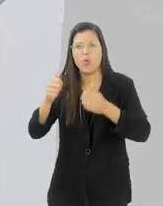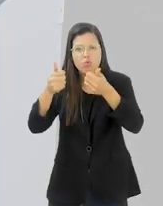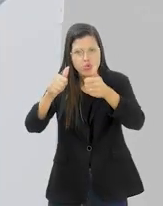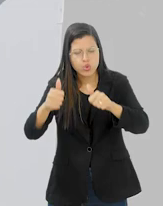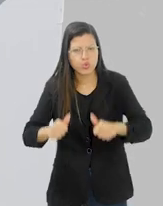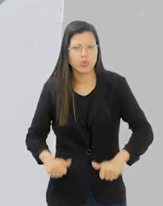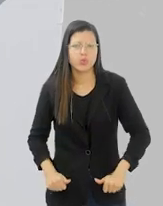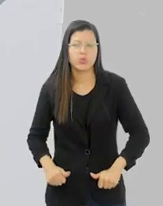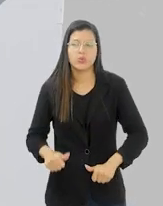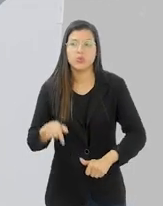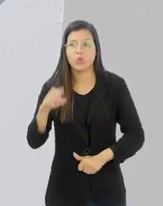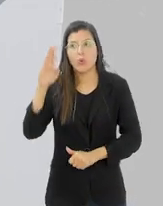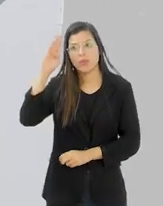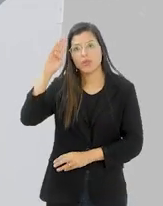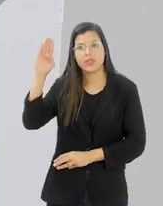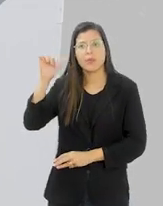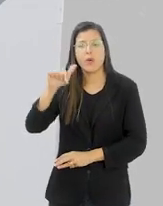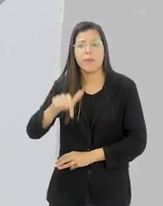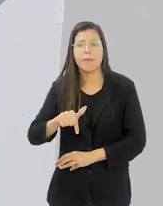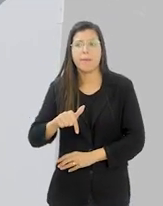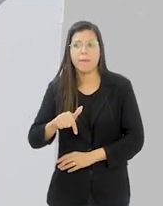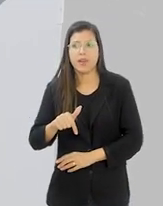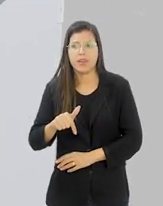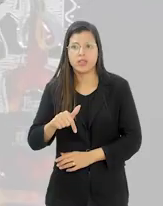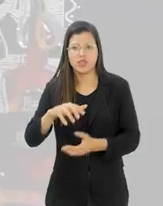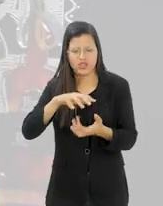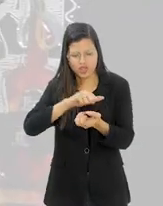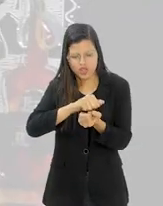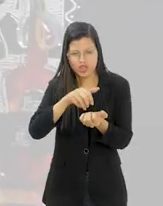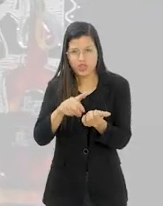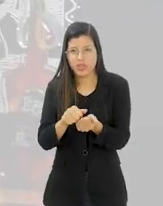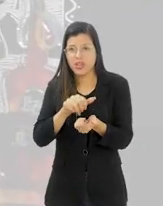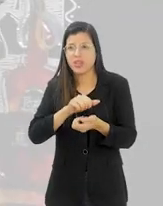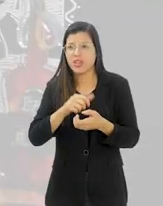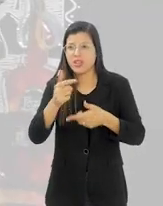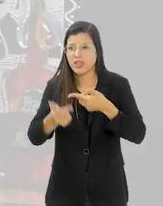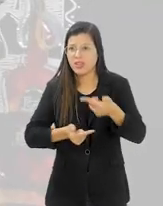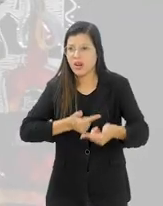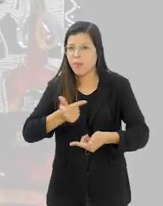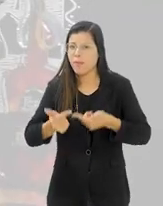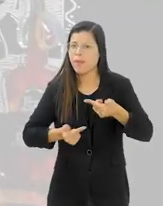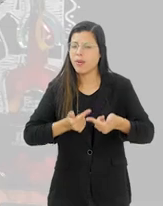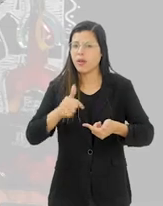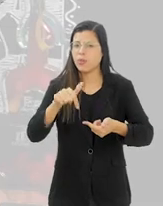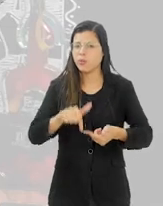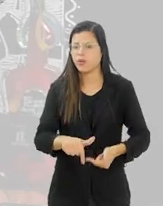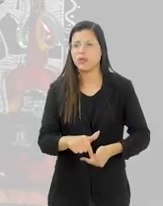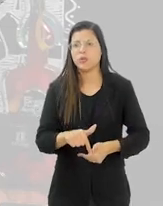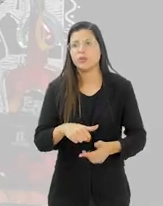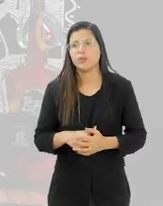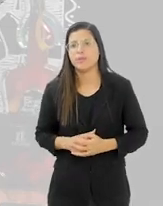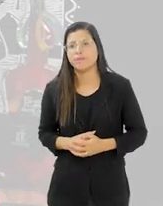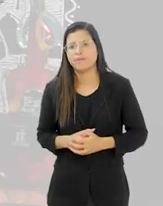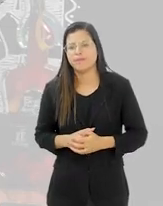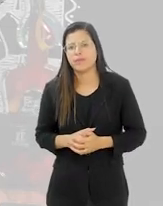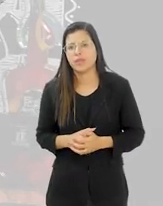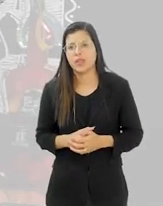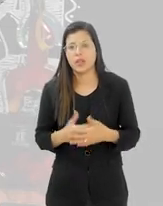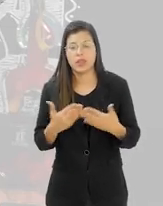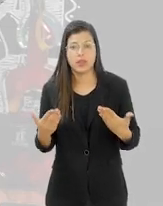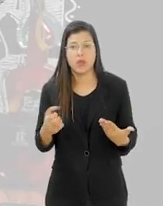escultor principalmente, né? Meu trabalho é muito pautado em esculturas, grandes esculturas, eu adoro as